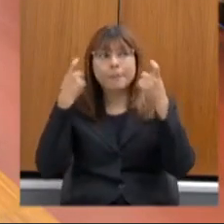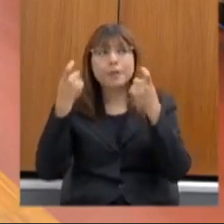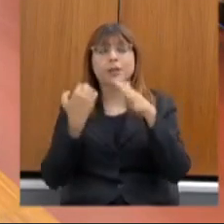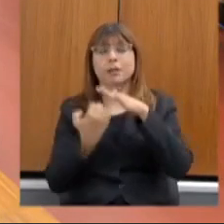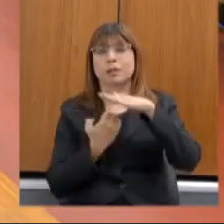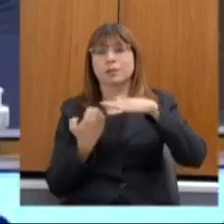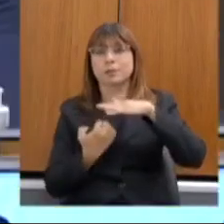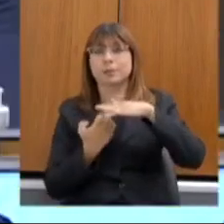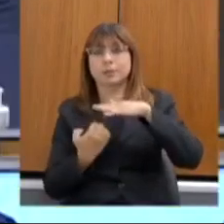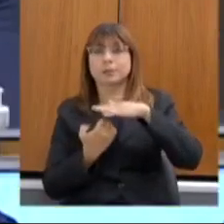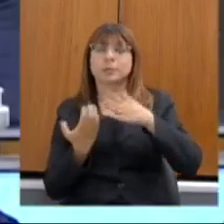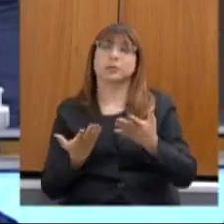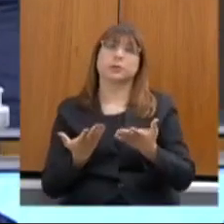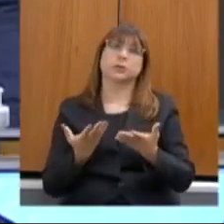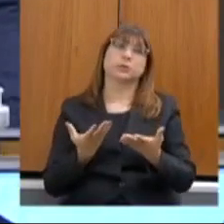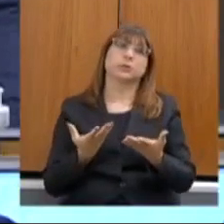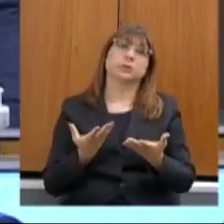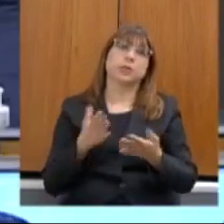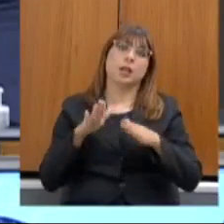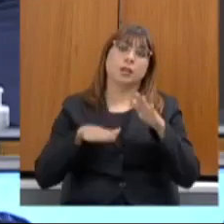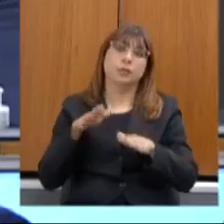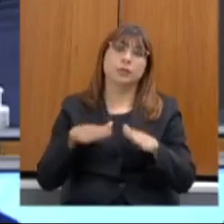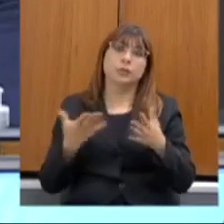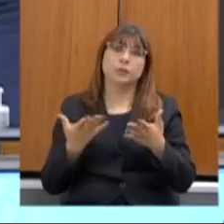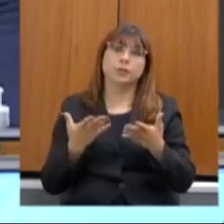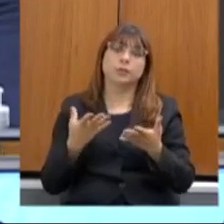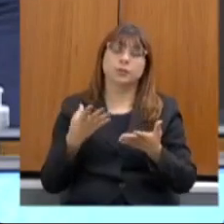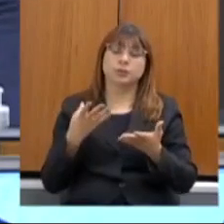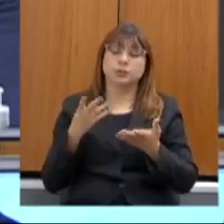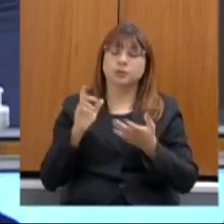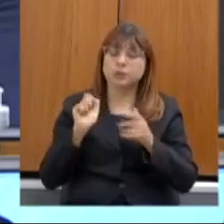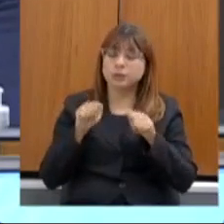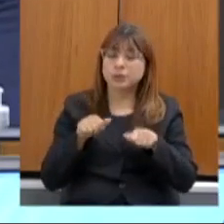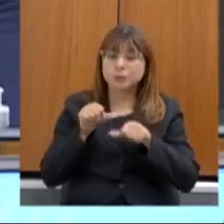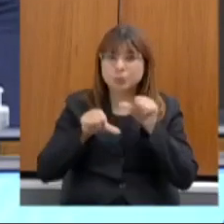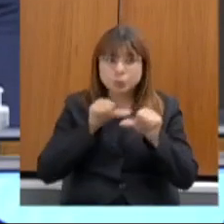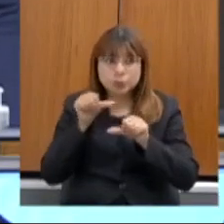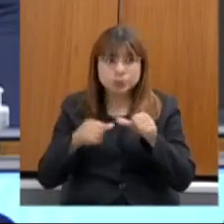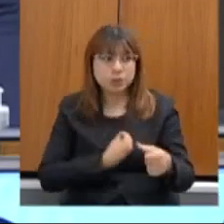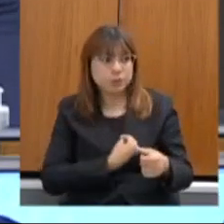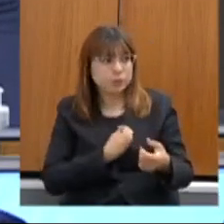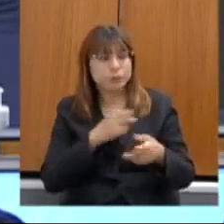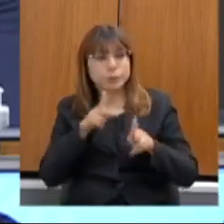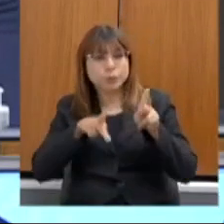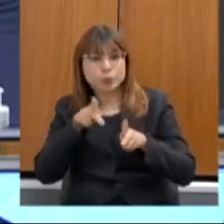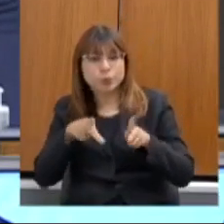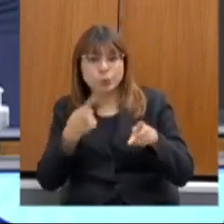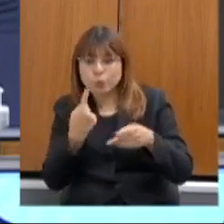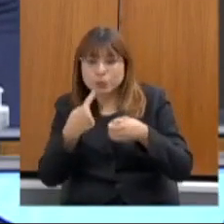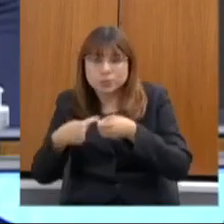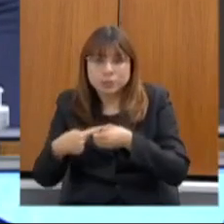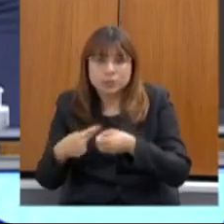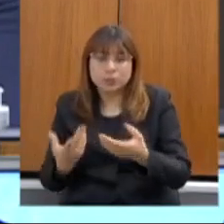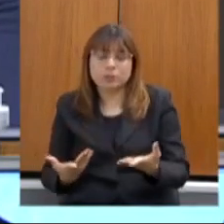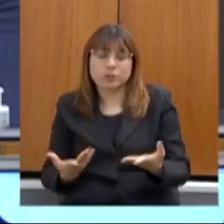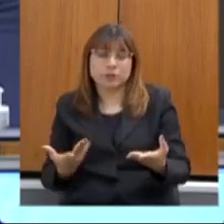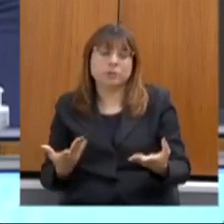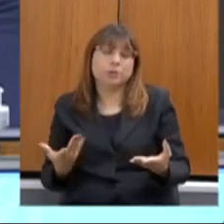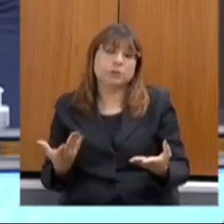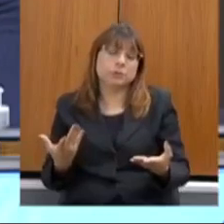empresas que possam muitas vezes mudar a realidade de um município em relação à geração